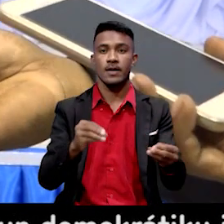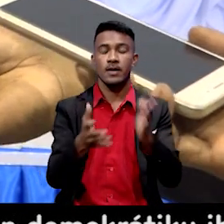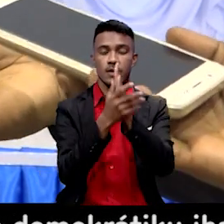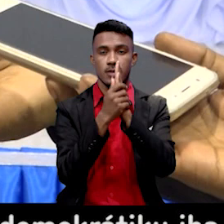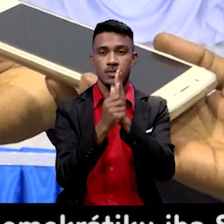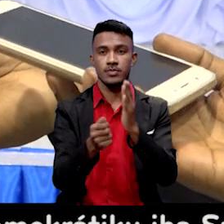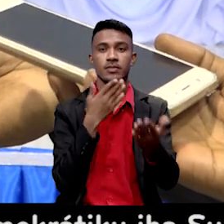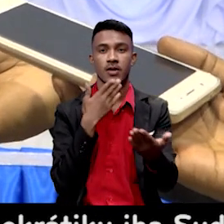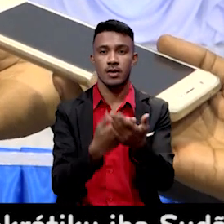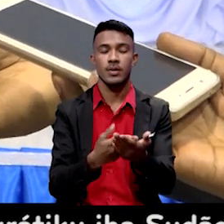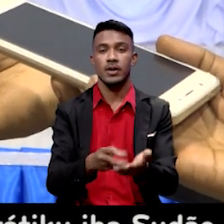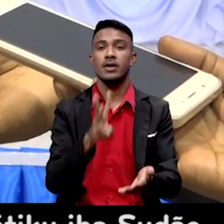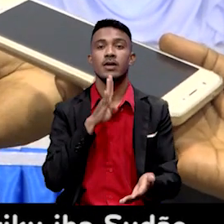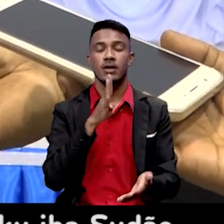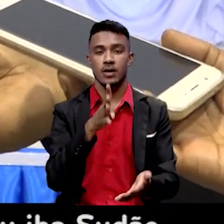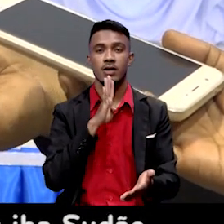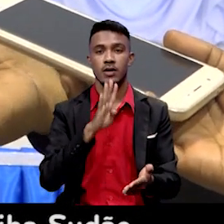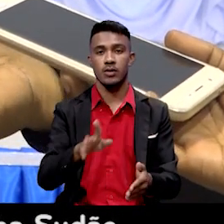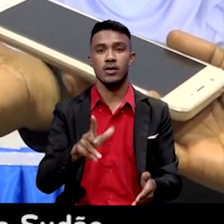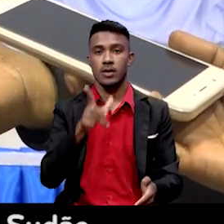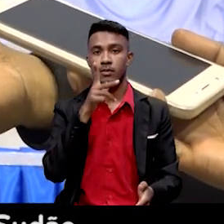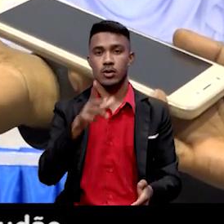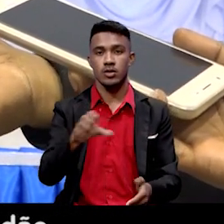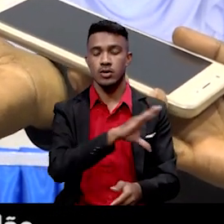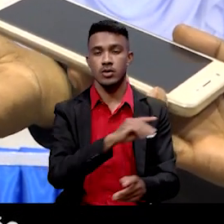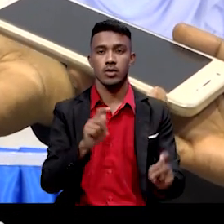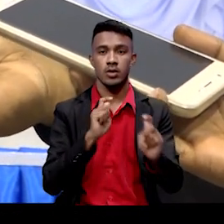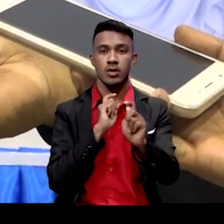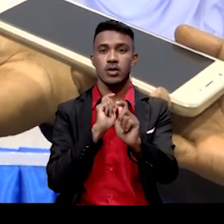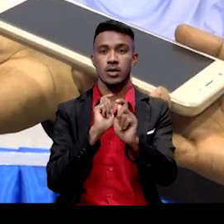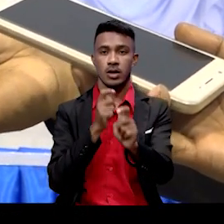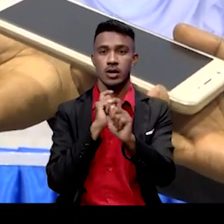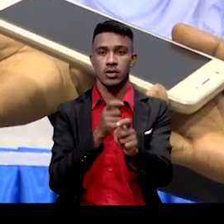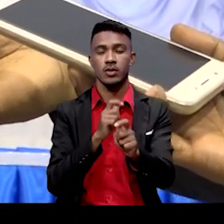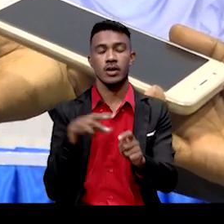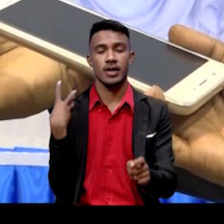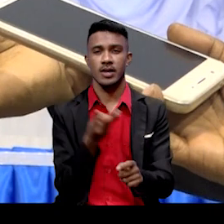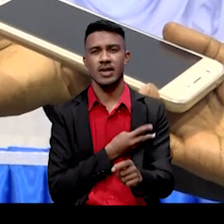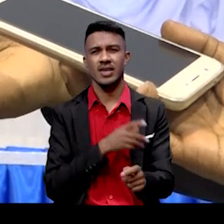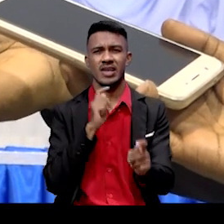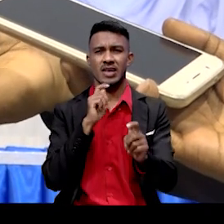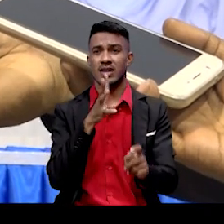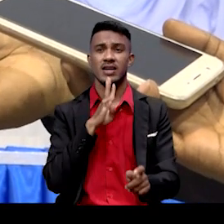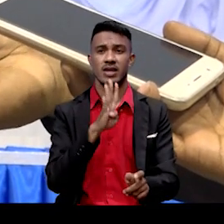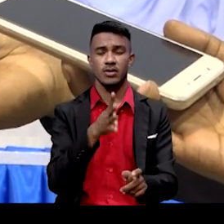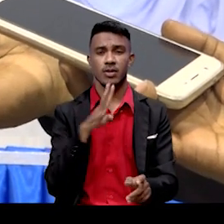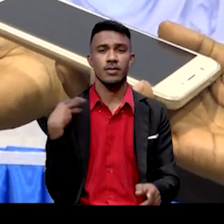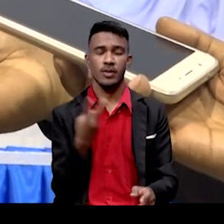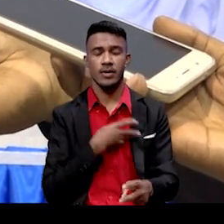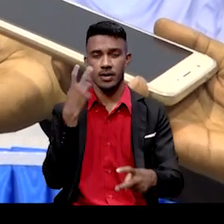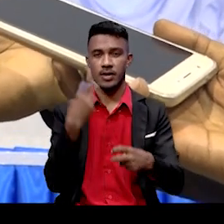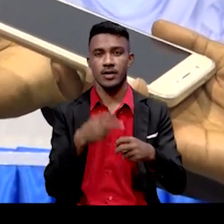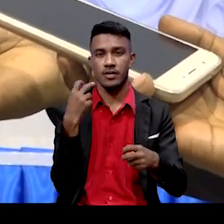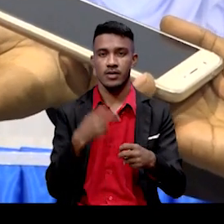e a língua portuguesa, não mostra o teto, mas que e tem ali a raça que vai teto, mostra que tem ali a regra e a linha